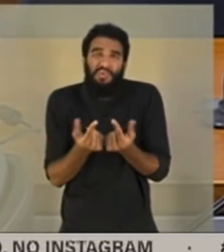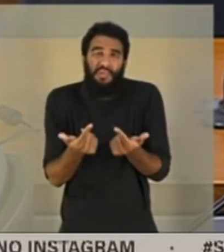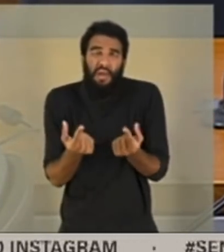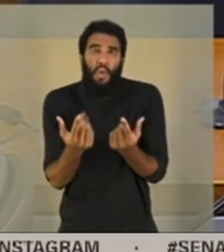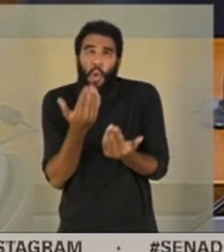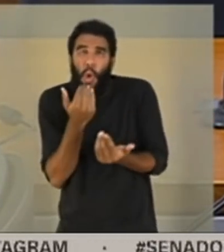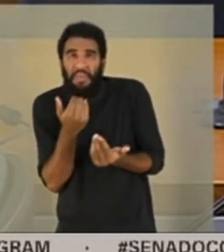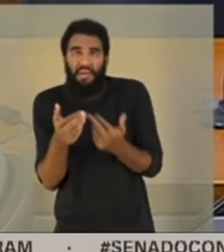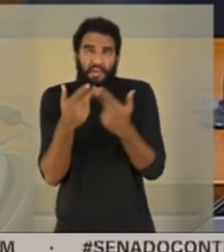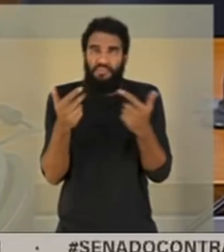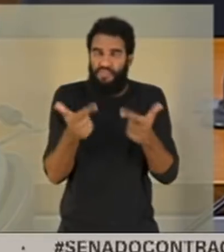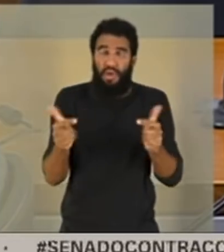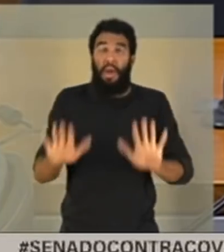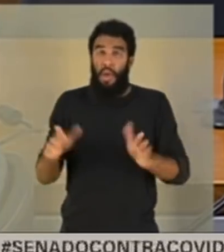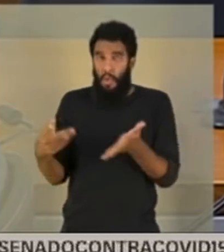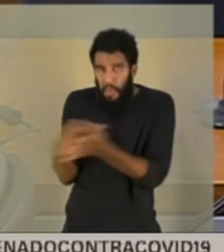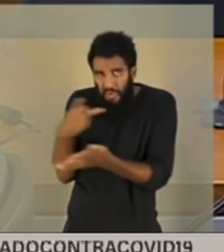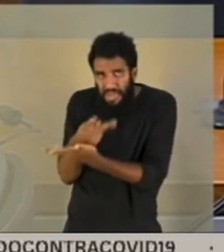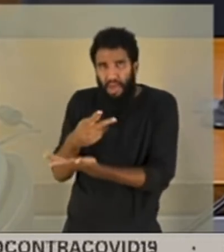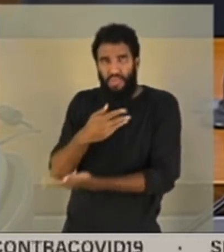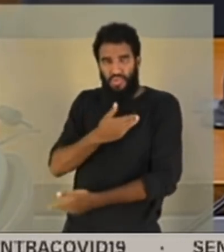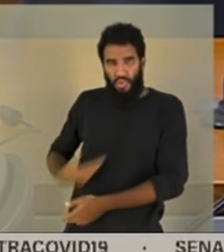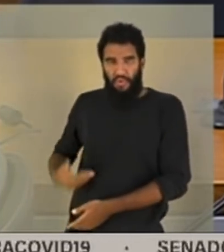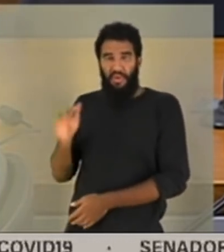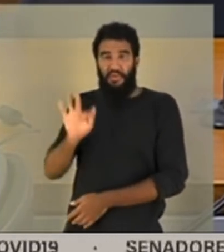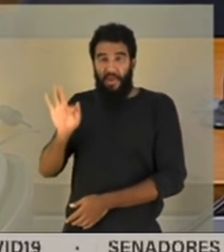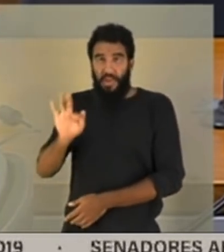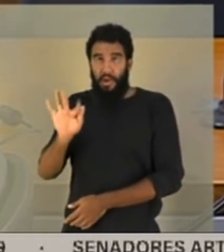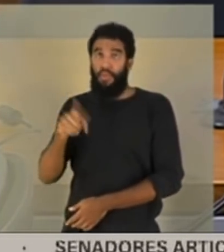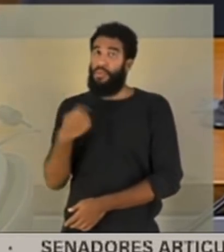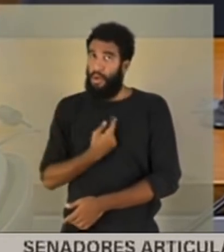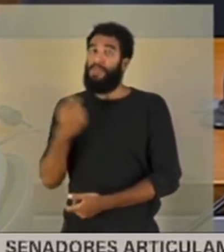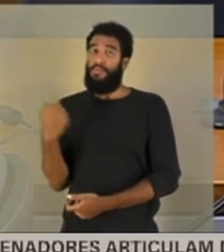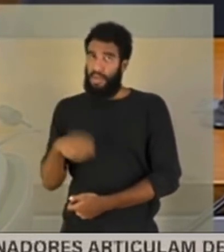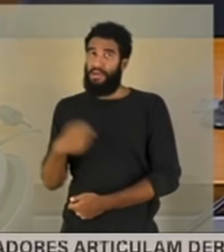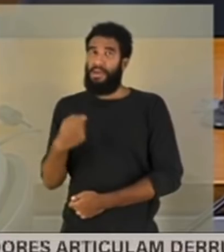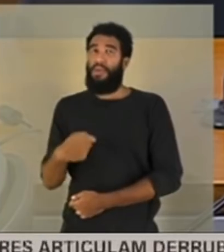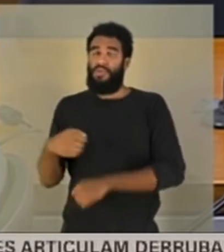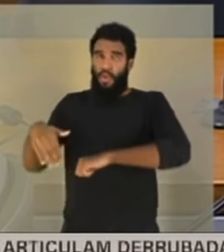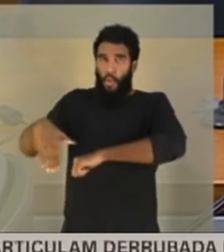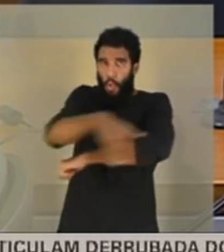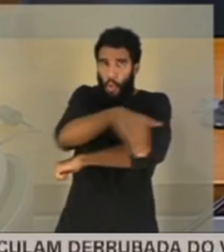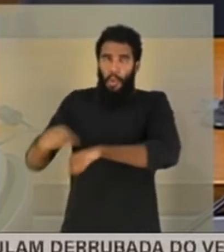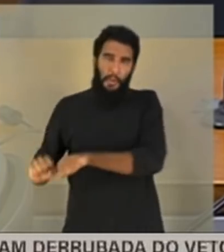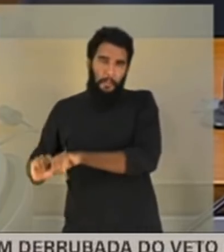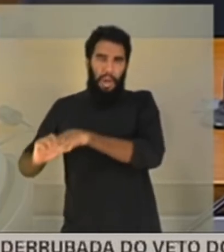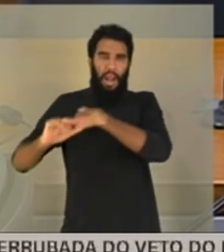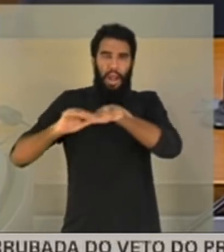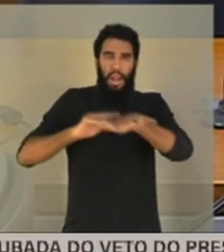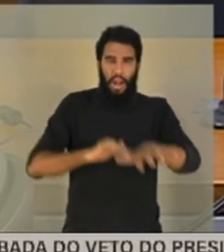sandices do governo federal, tivemos que ir às ruas a fim de